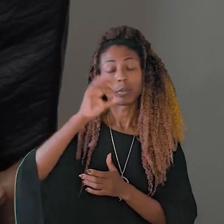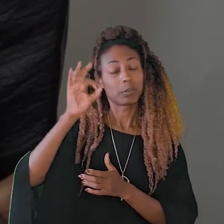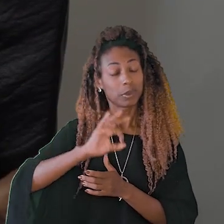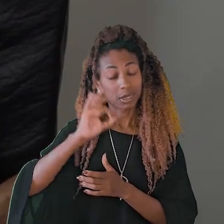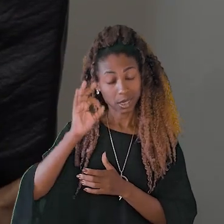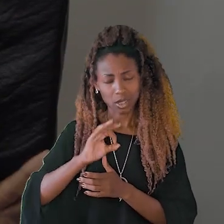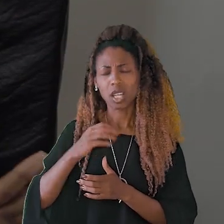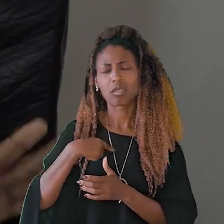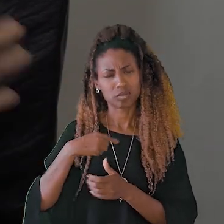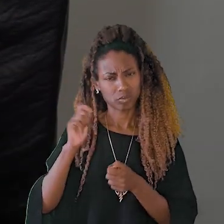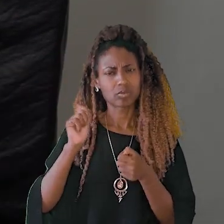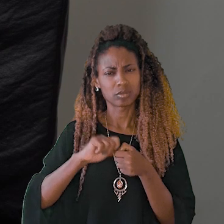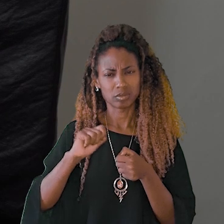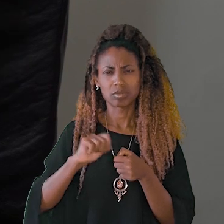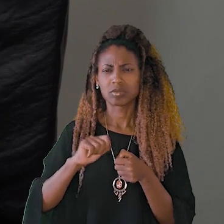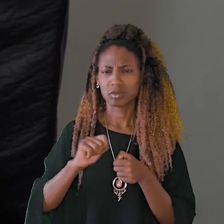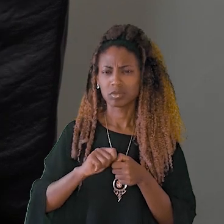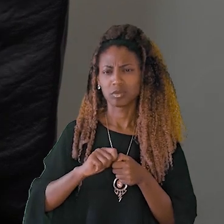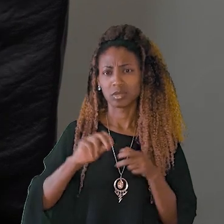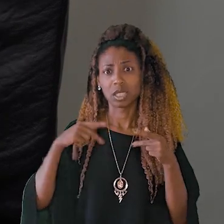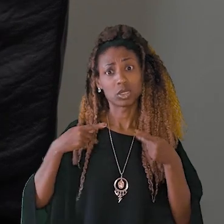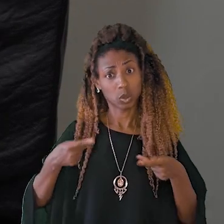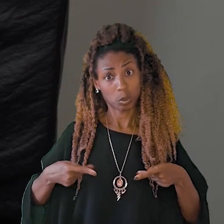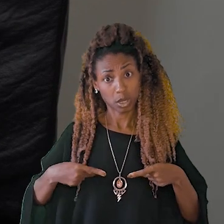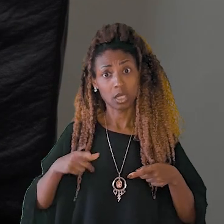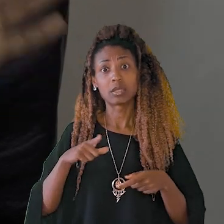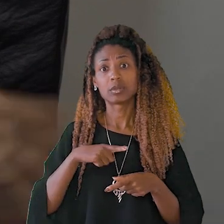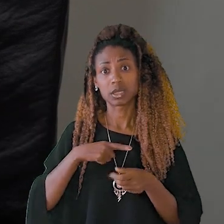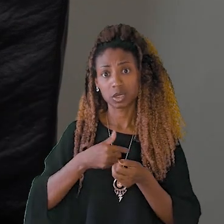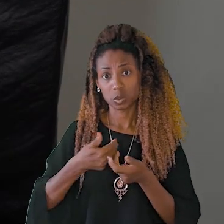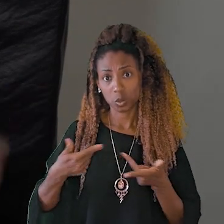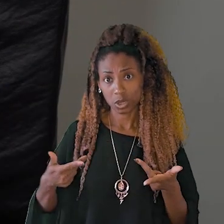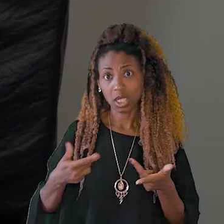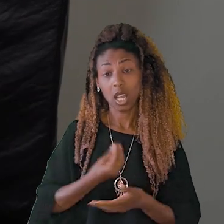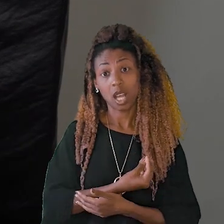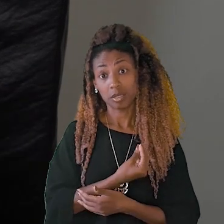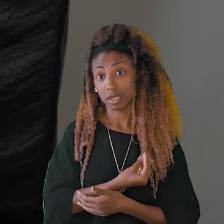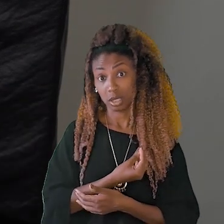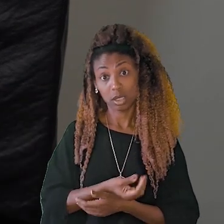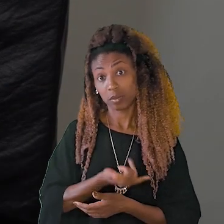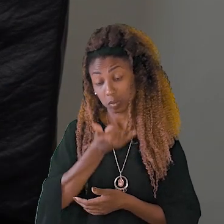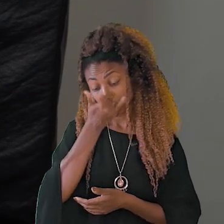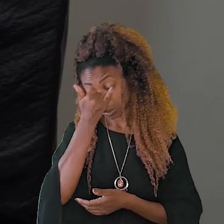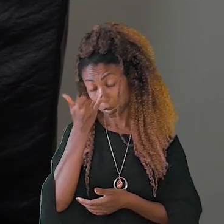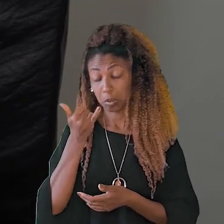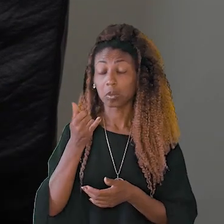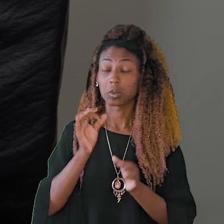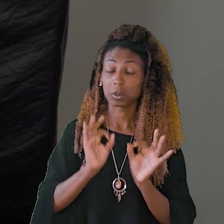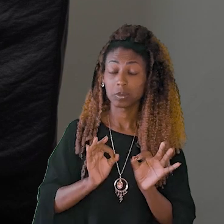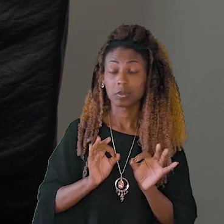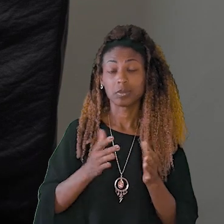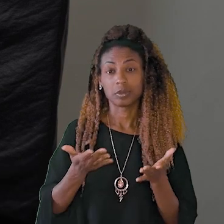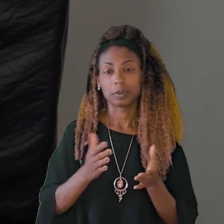também eu acho que eu vou estar conseguindo fazer, né? Eu entendo também que a gente é ser humano também, então a gente vai ter nossos erros também e acertos. Acho que a vida é essa. E ela tem uma continuidade